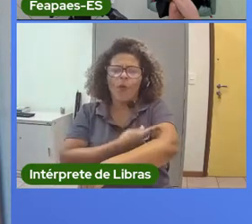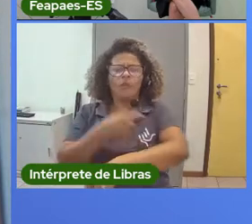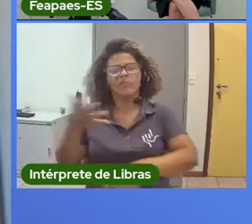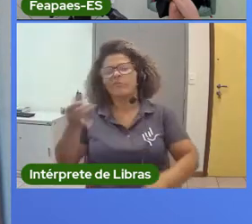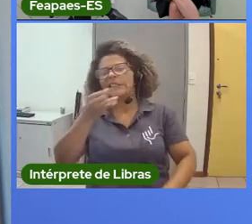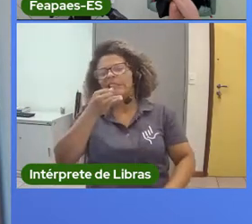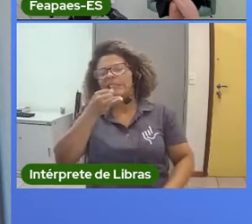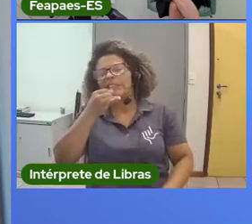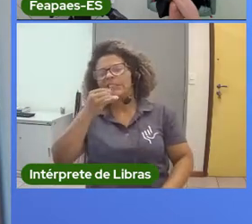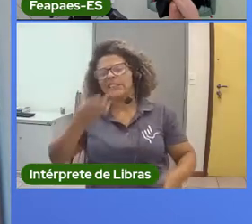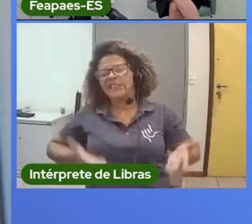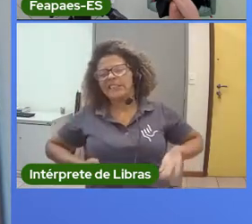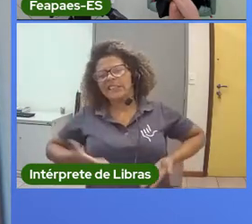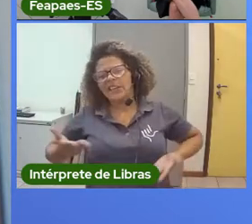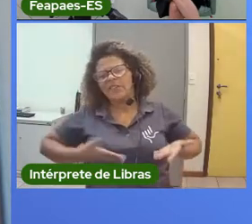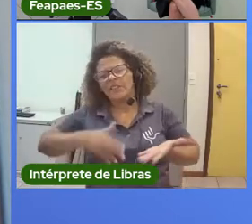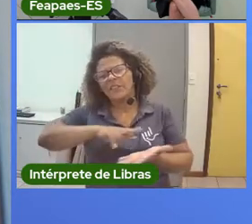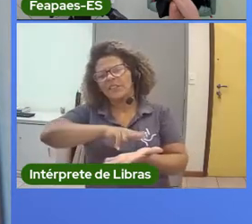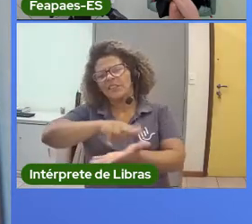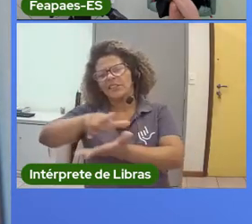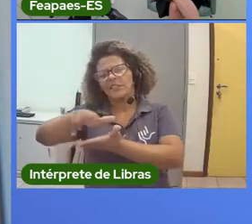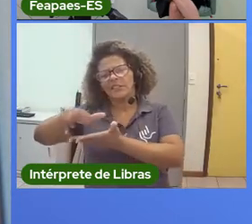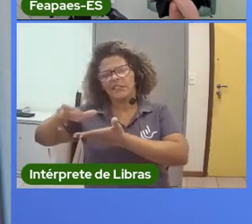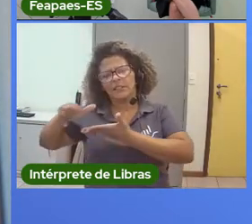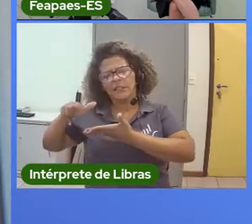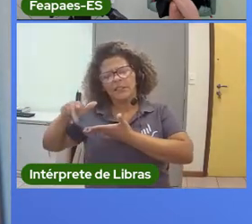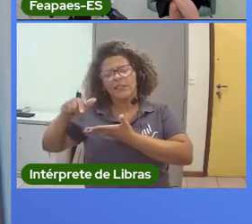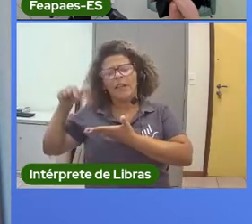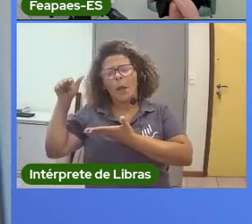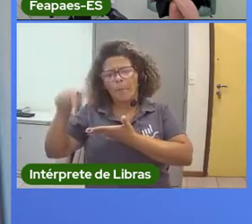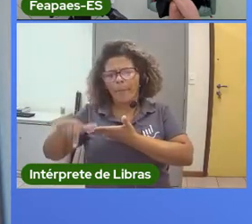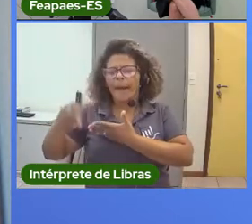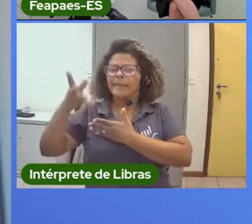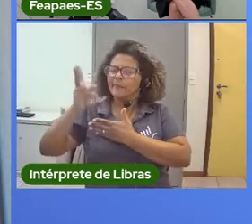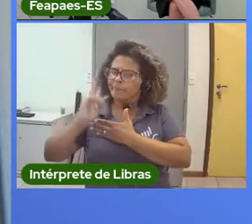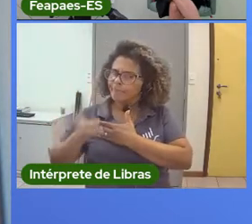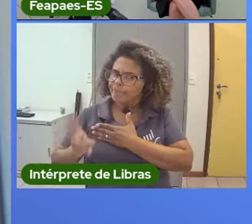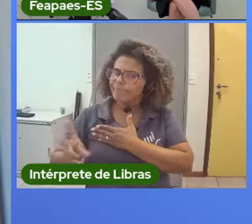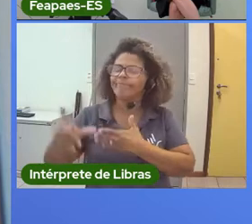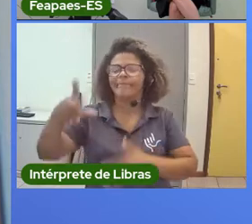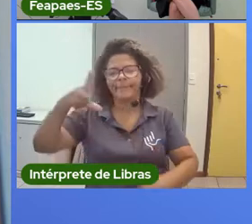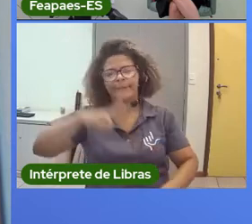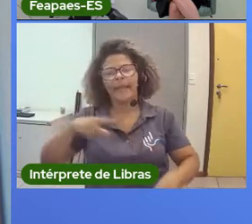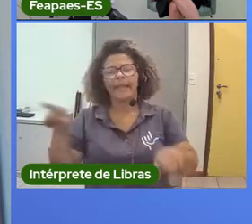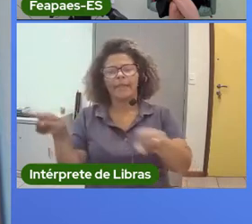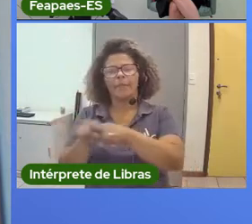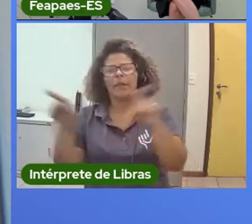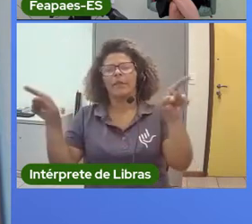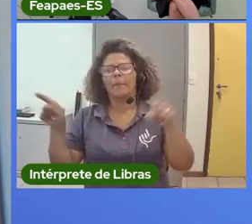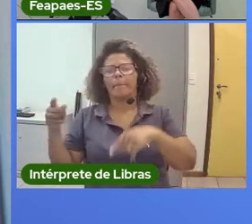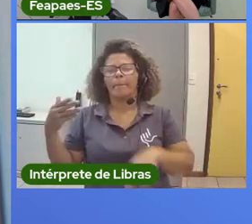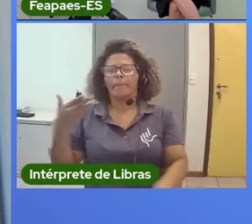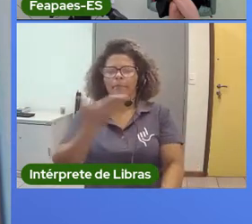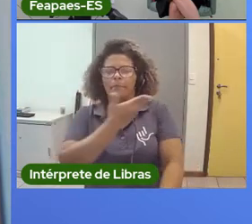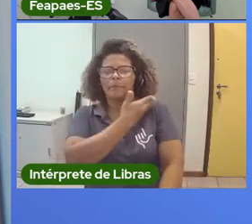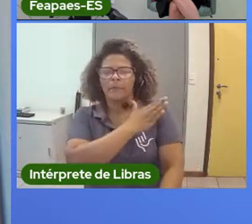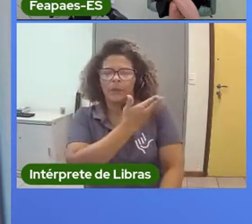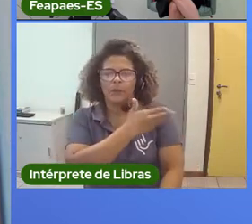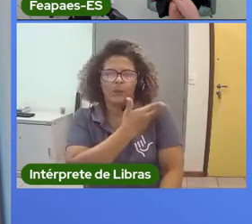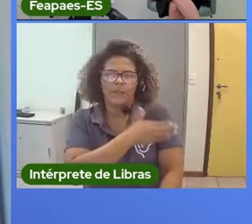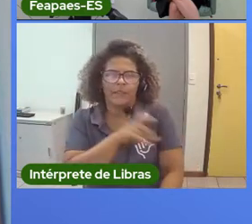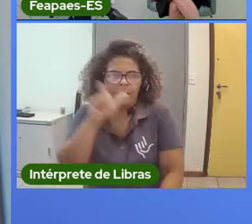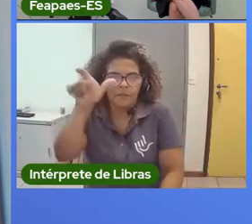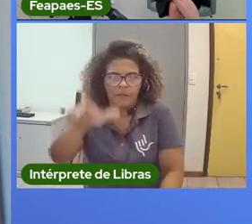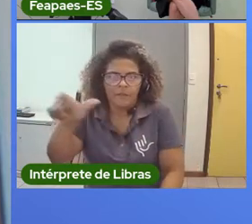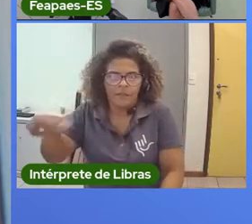de serviços e por aí vai, e mesmo assim o preconceito é muito significativo. Então, afirmar